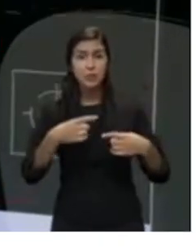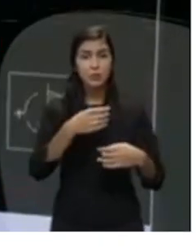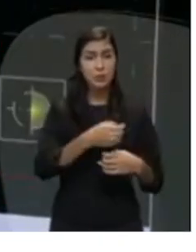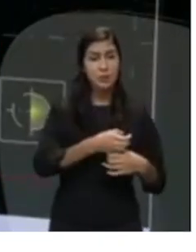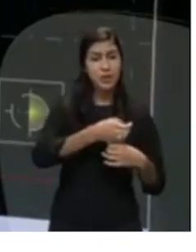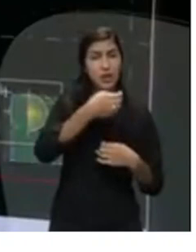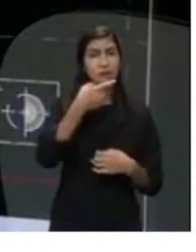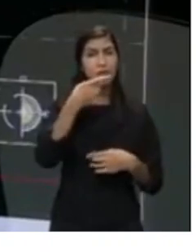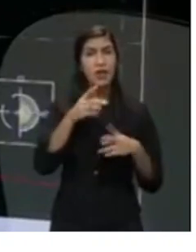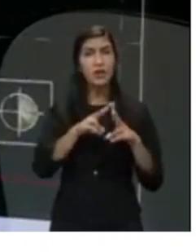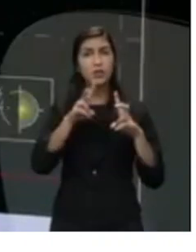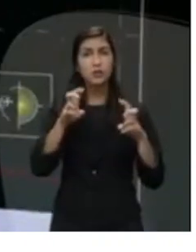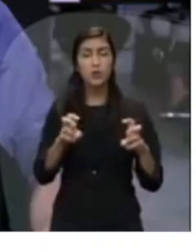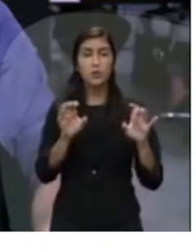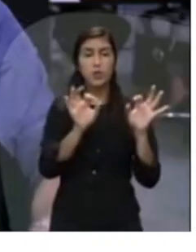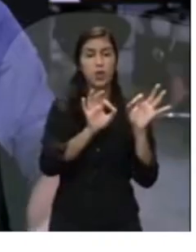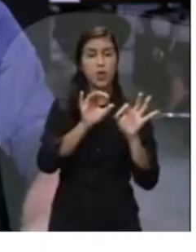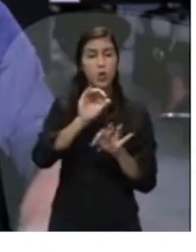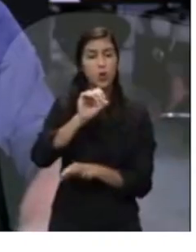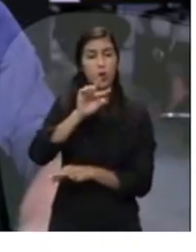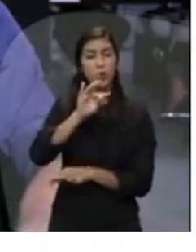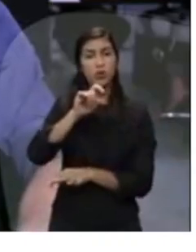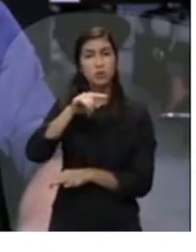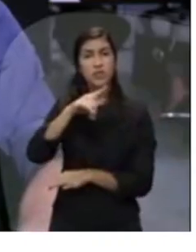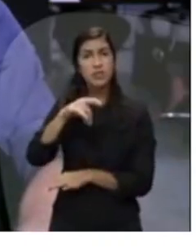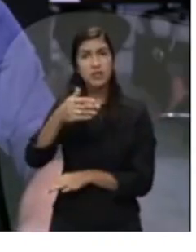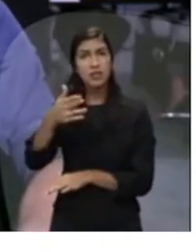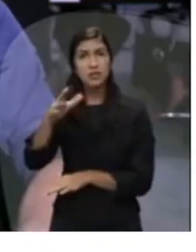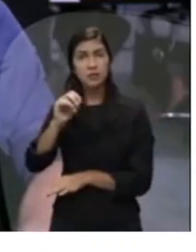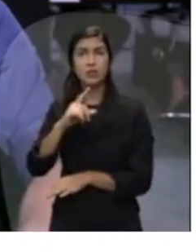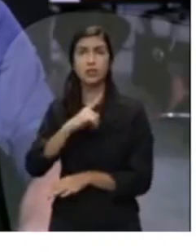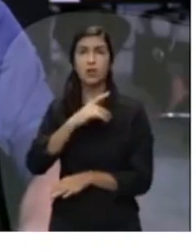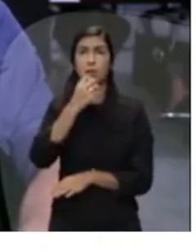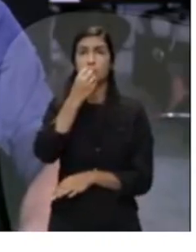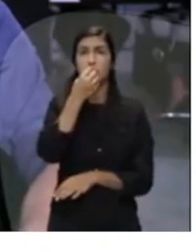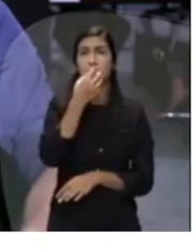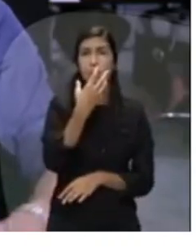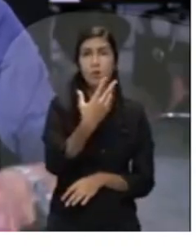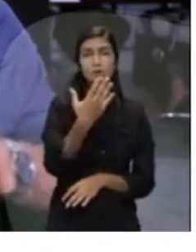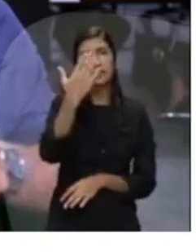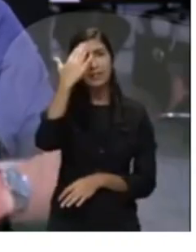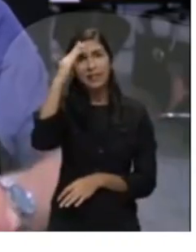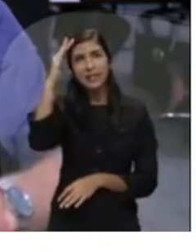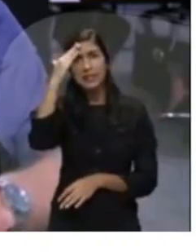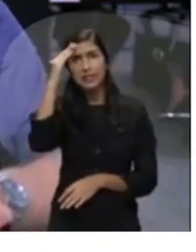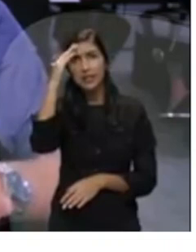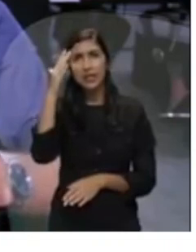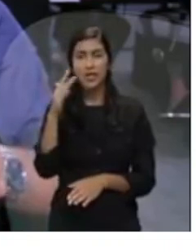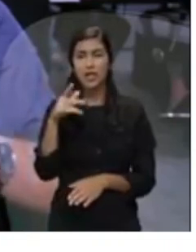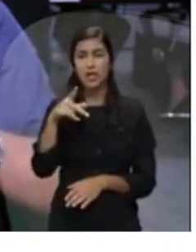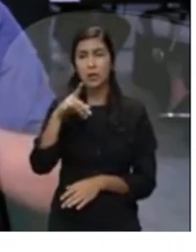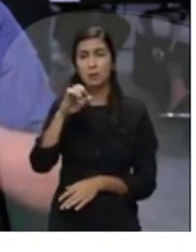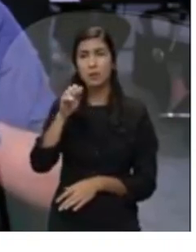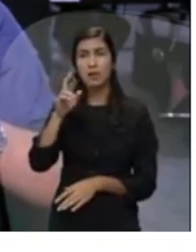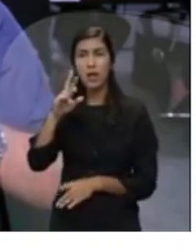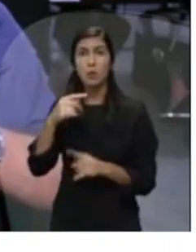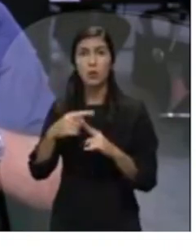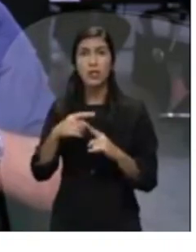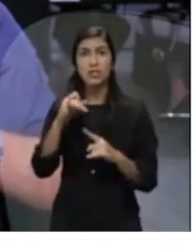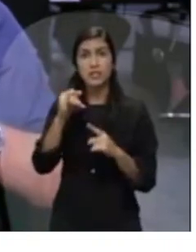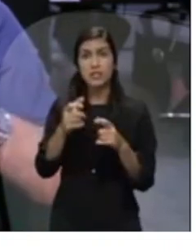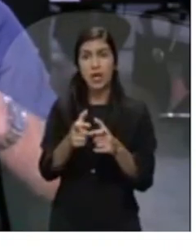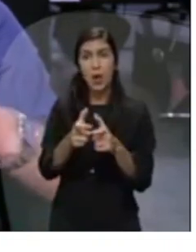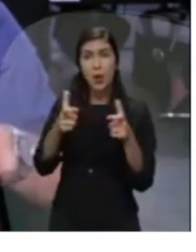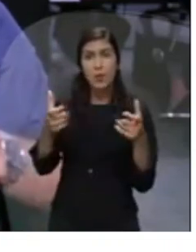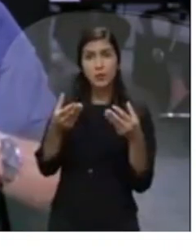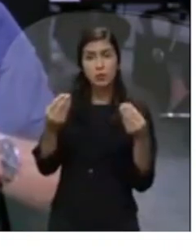pilares diz respeito à otimização. É ter uma boa concepção, entender a dimensão do pilar, porque se você aumenta muito o